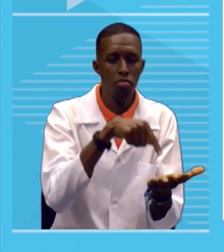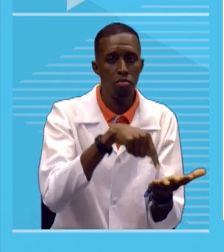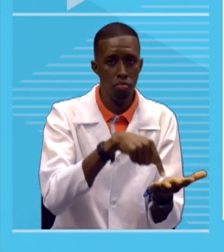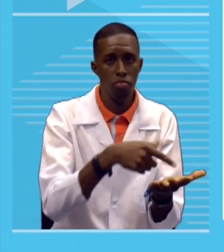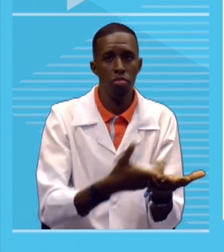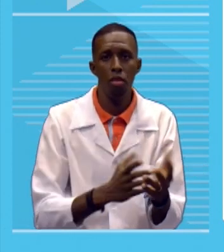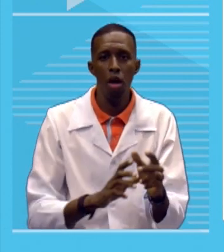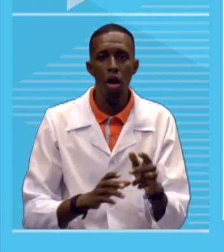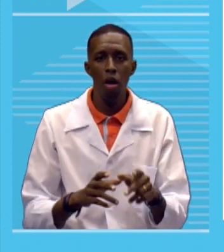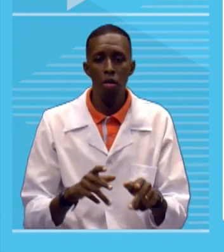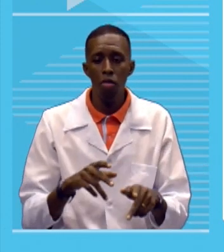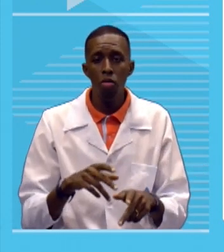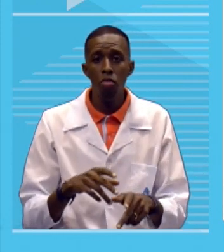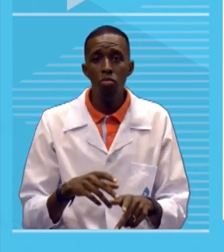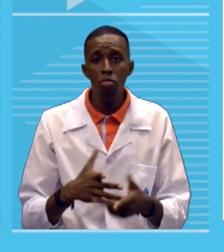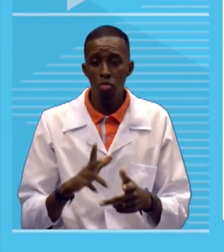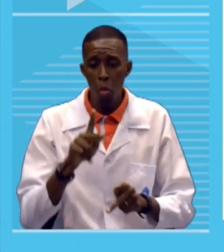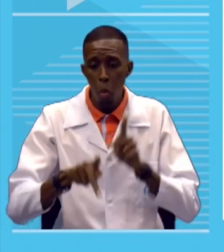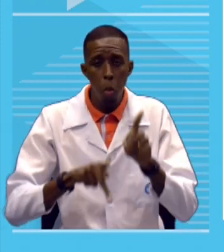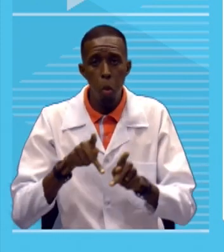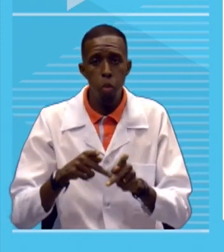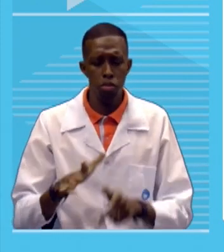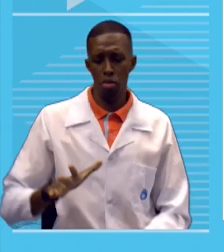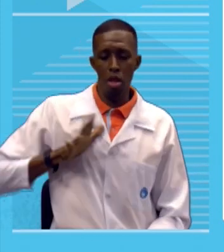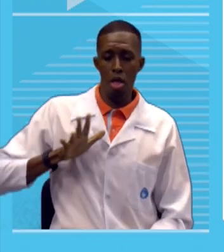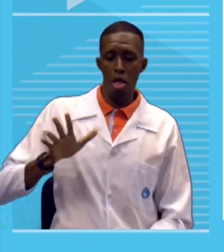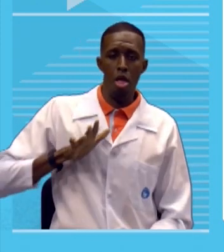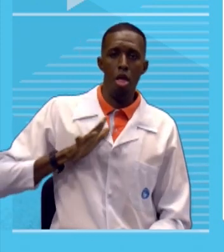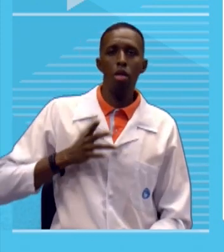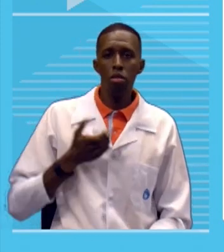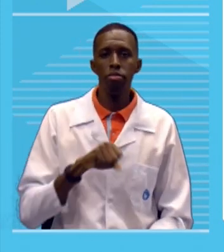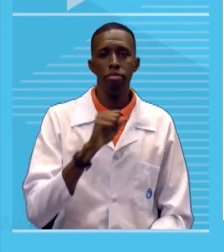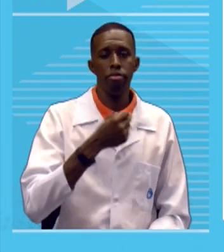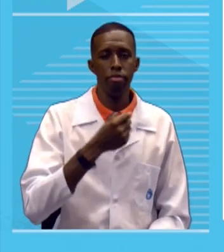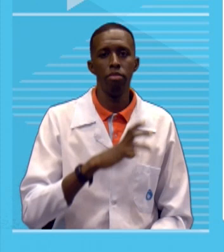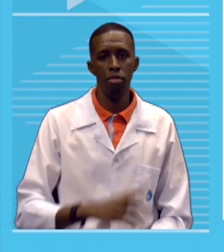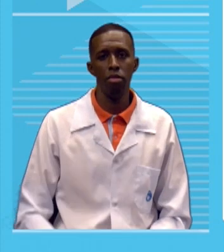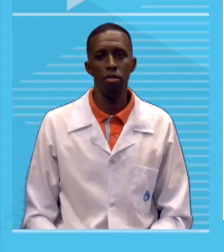que apresenta inúmeras favelas. Gente,